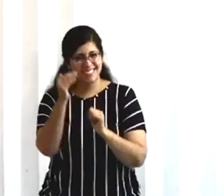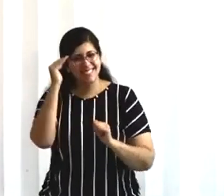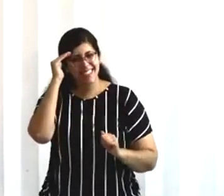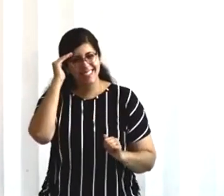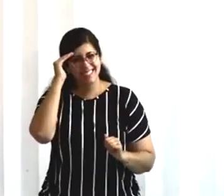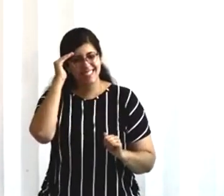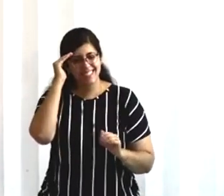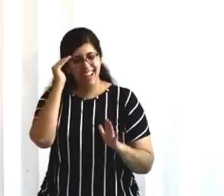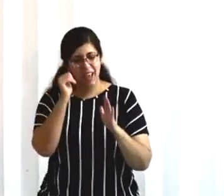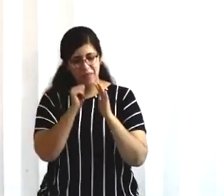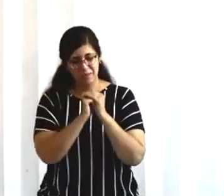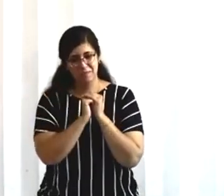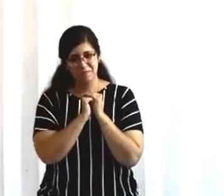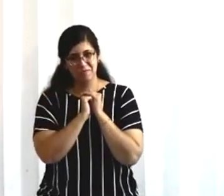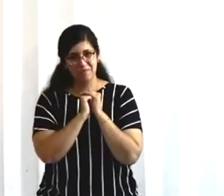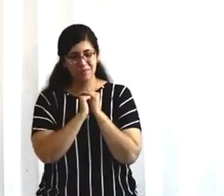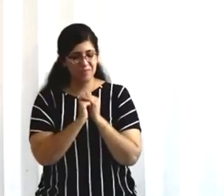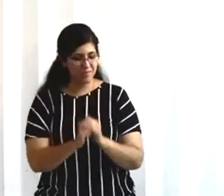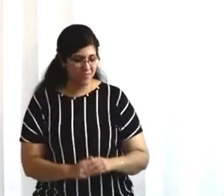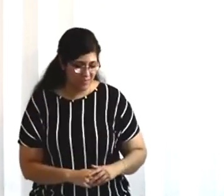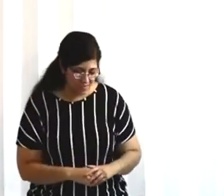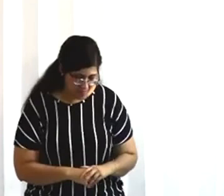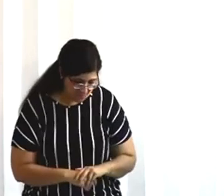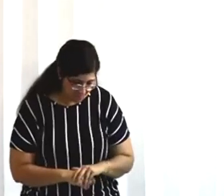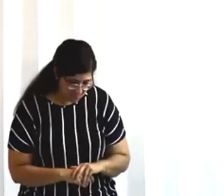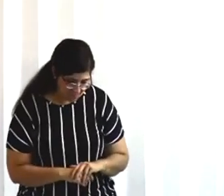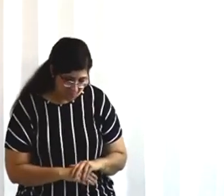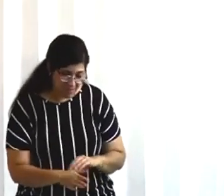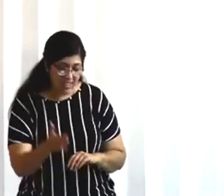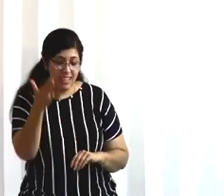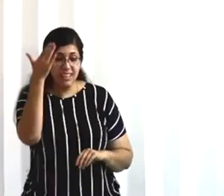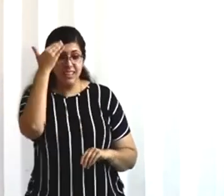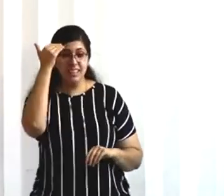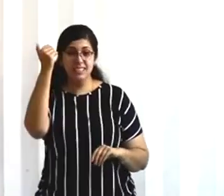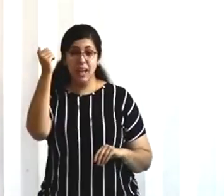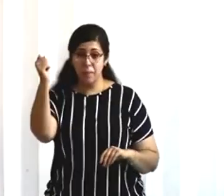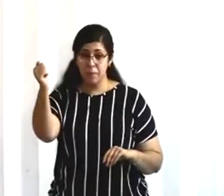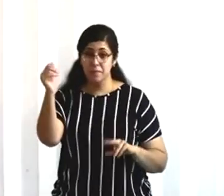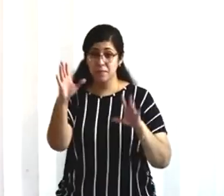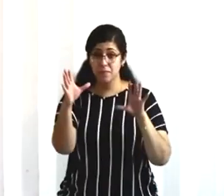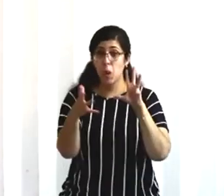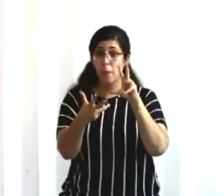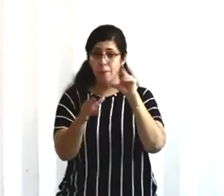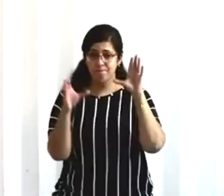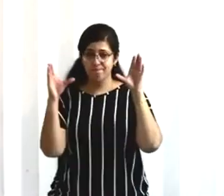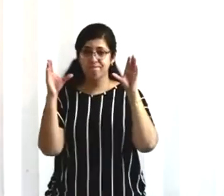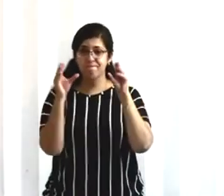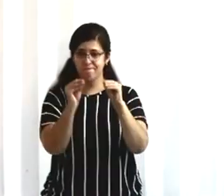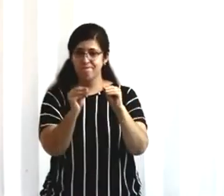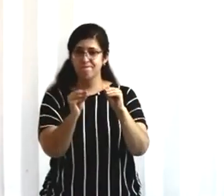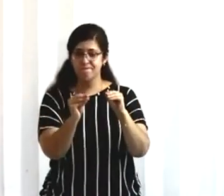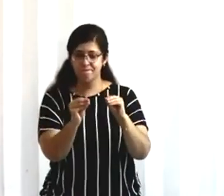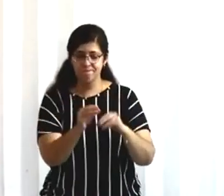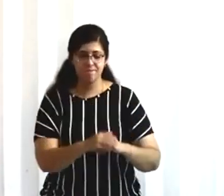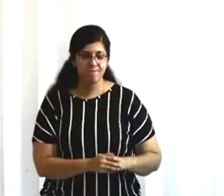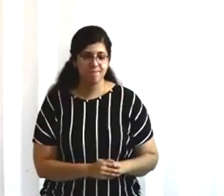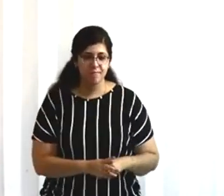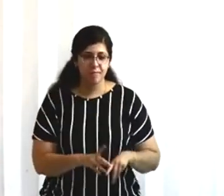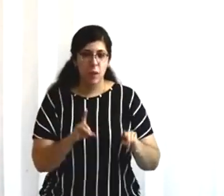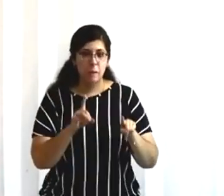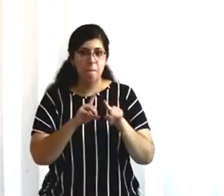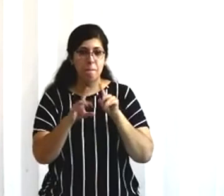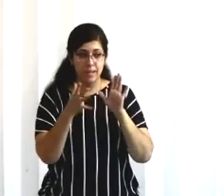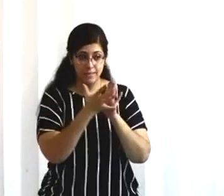Meus irmãos, nós sabemos que esse mundo é um lugar escuro, que só enxergaremos